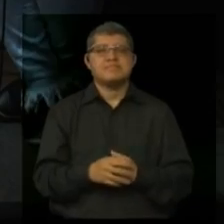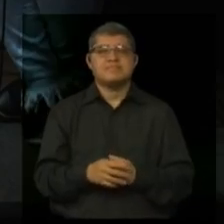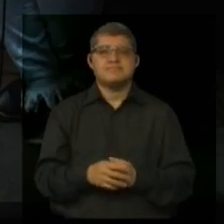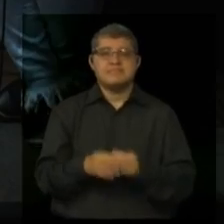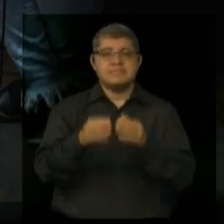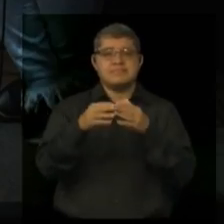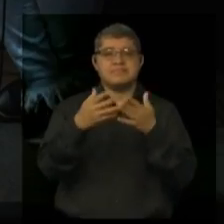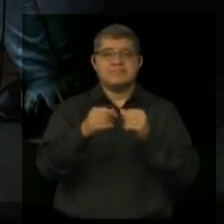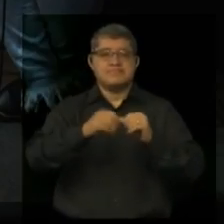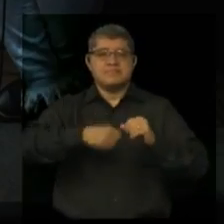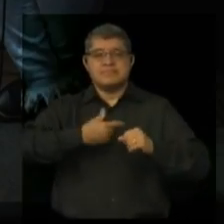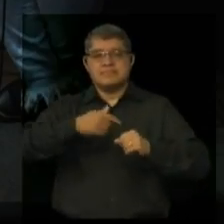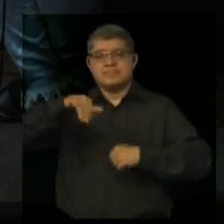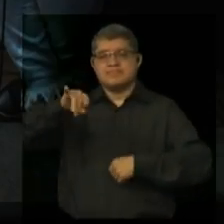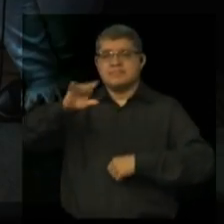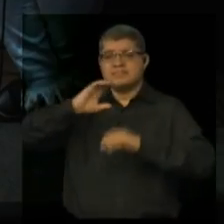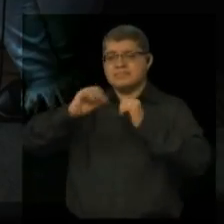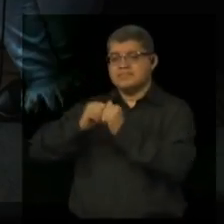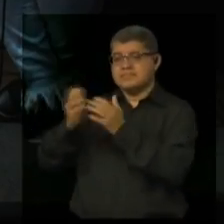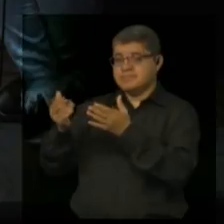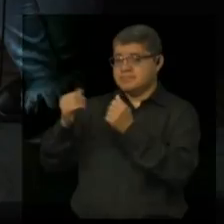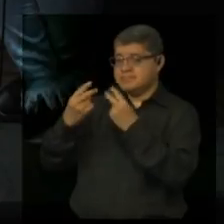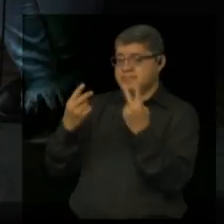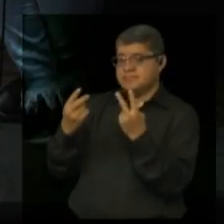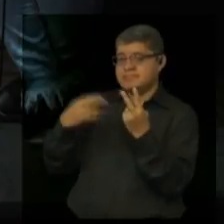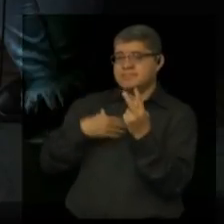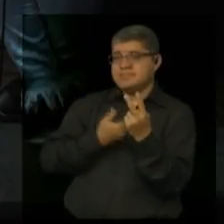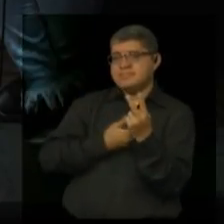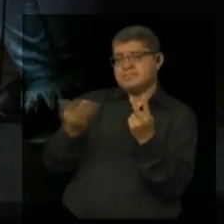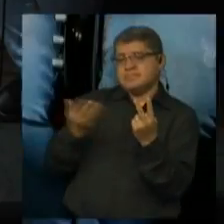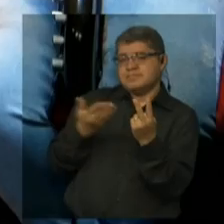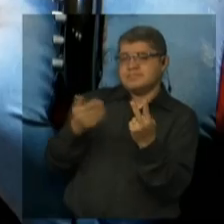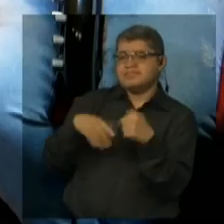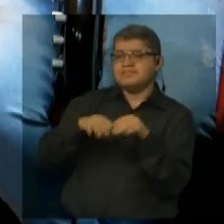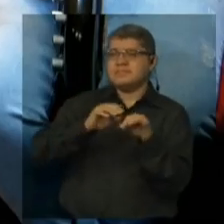Vou pedir, inclusive, para que Nildo cante essa canção comigo. Vamos cantar meu parceiro.